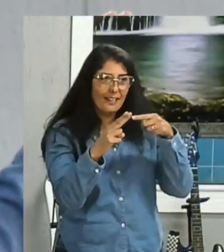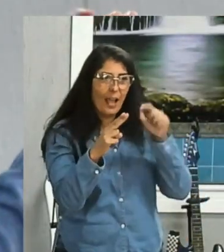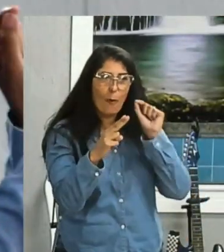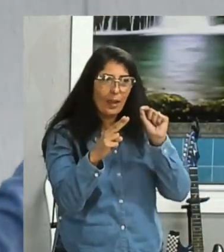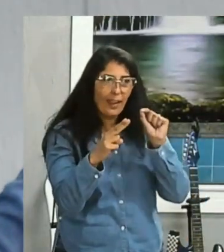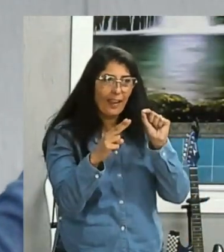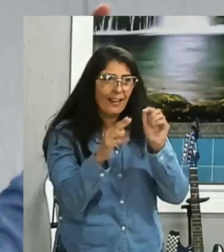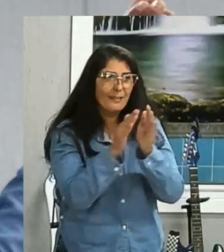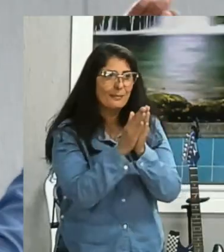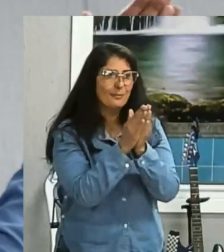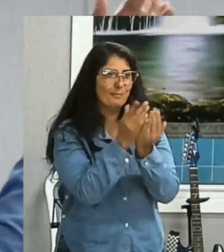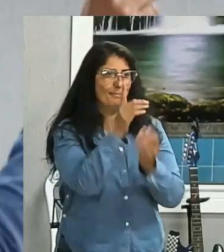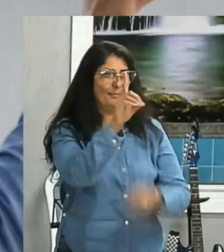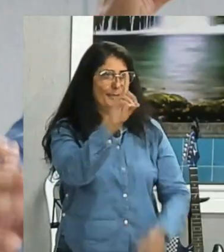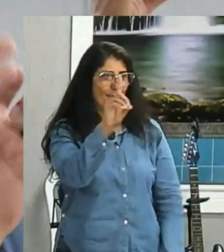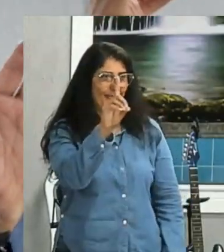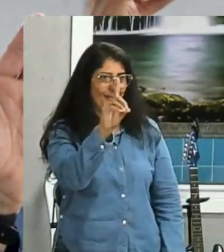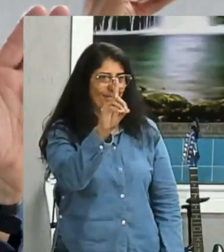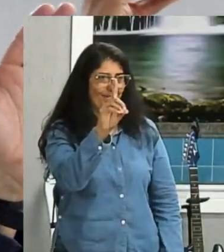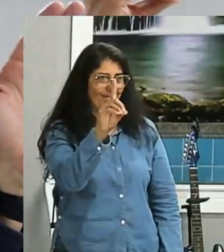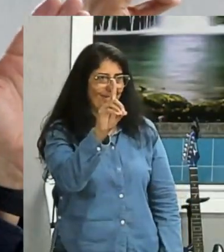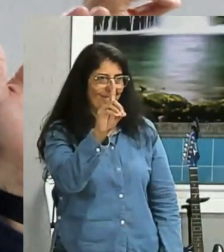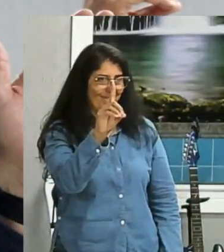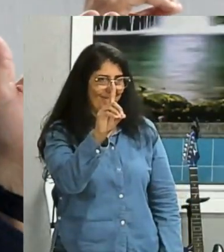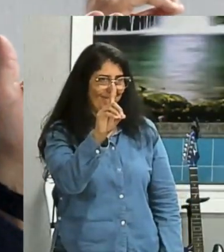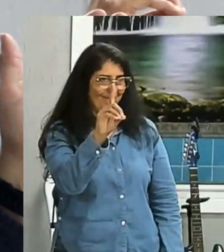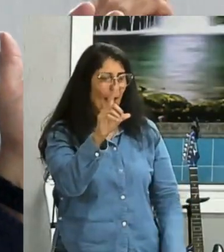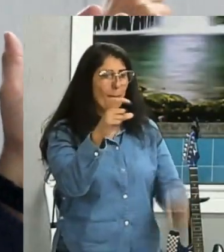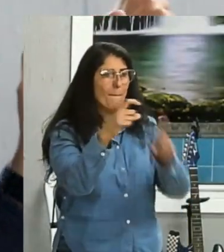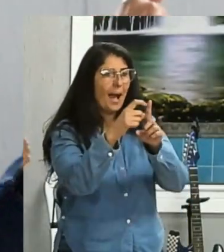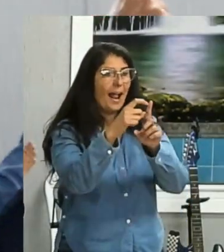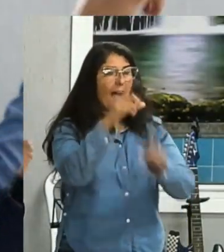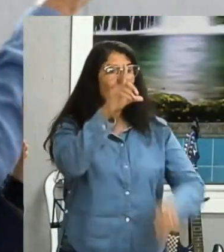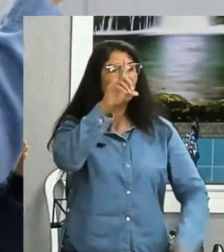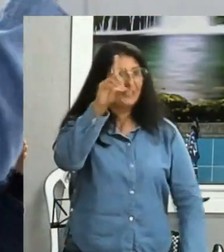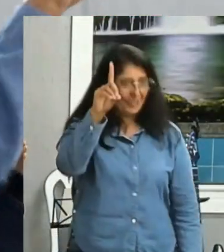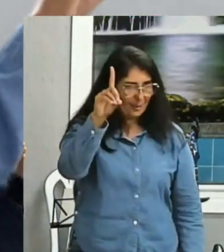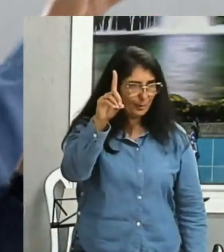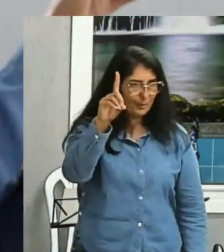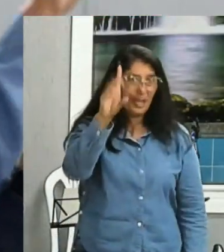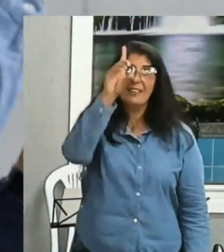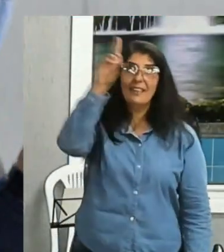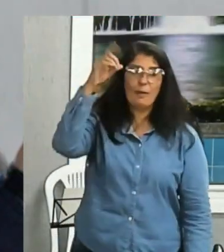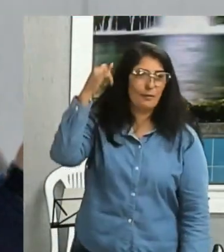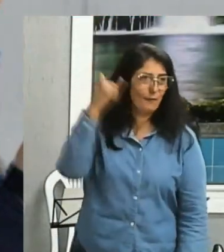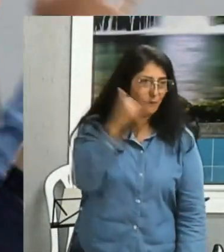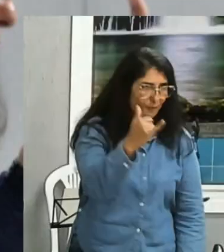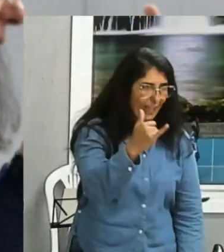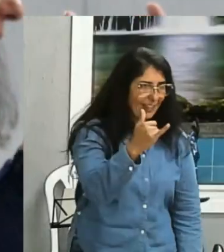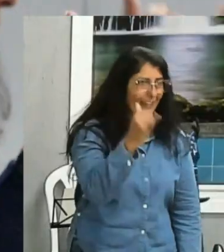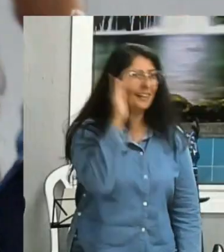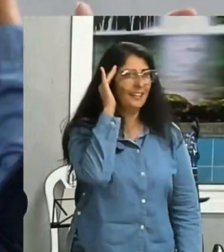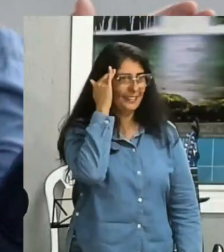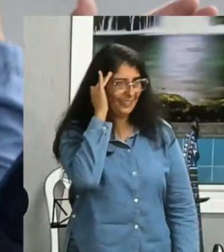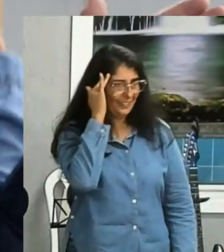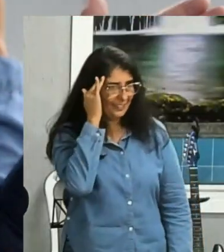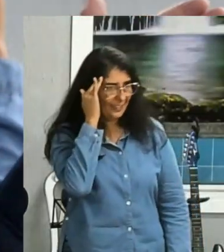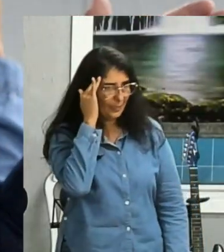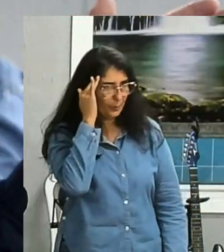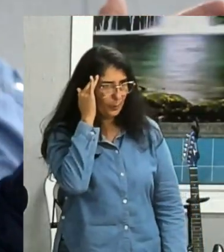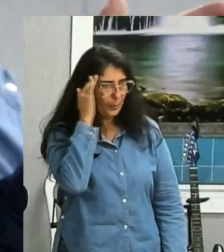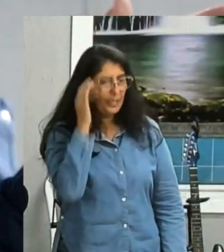de 2 gumes. Existia uma espada menor que o soldado romano levava,